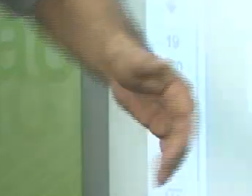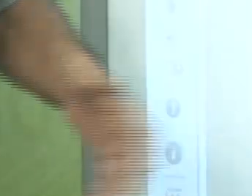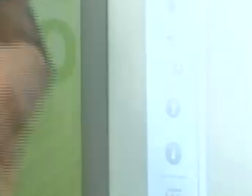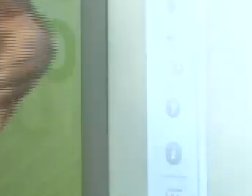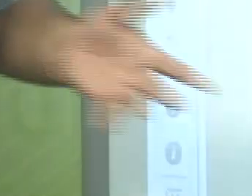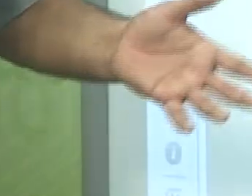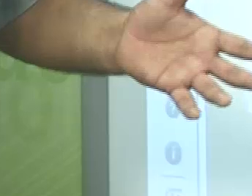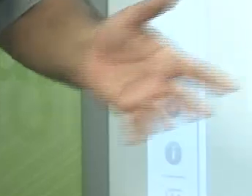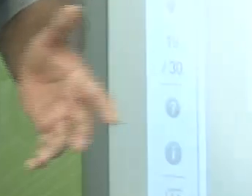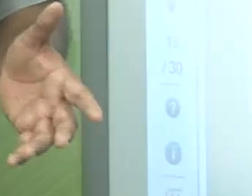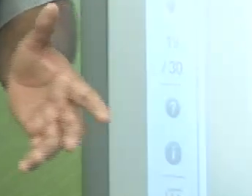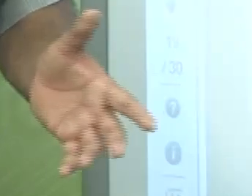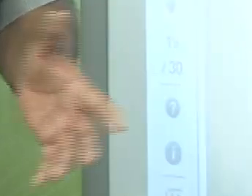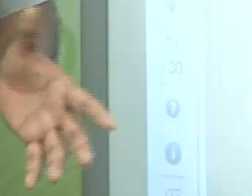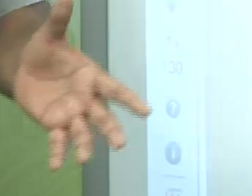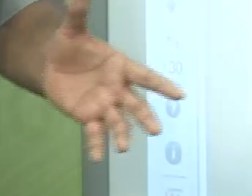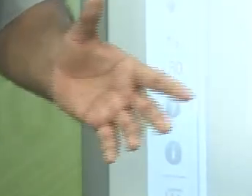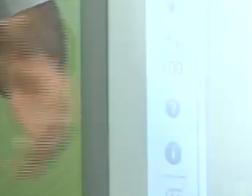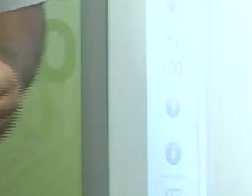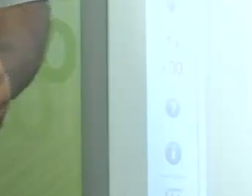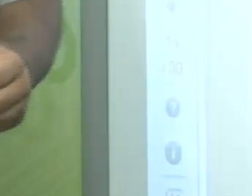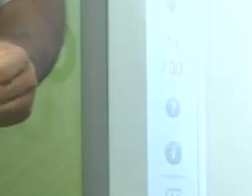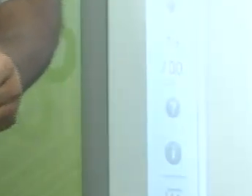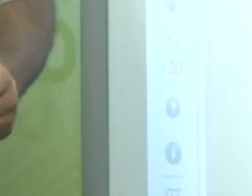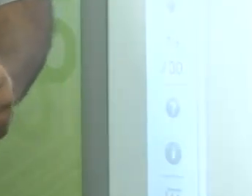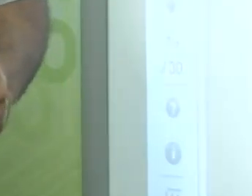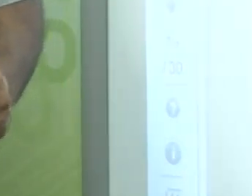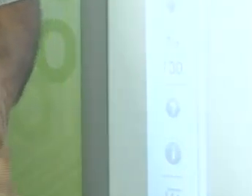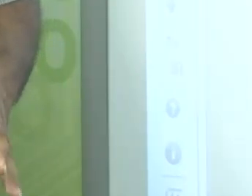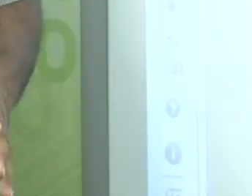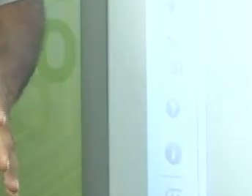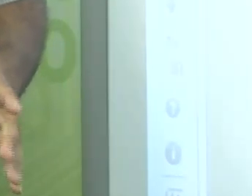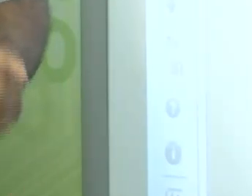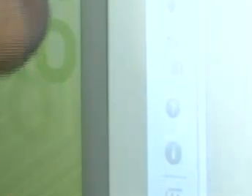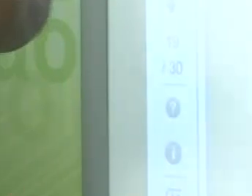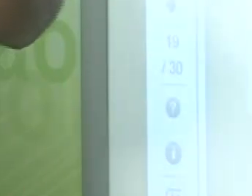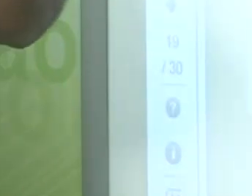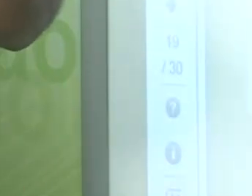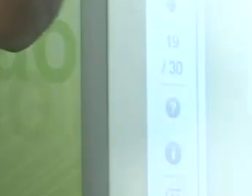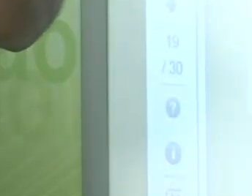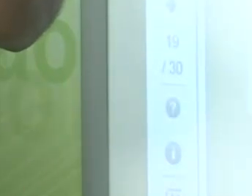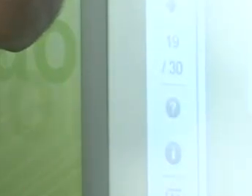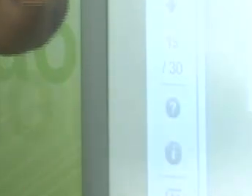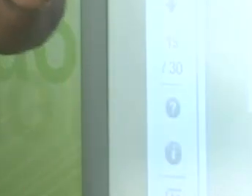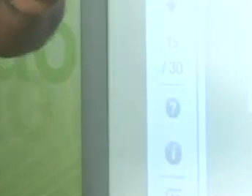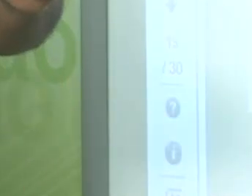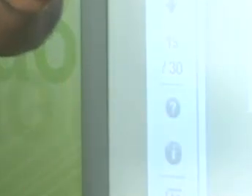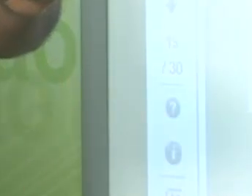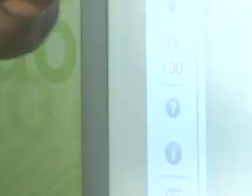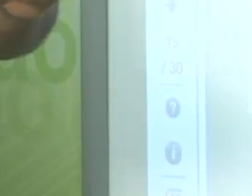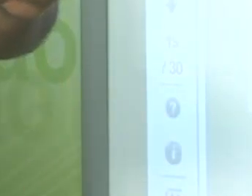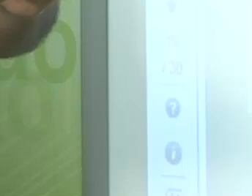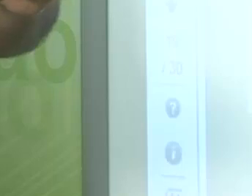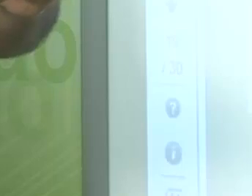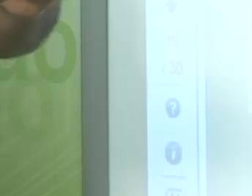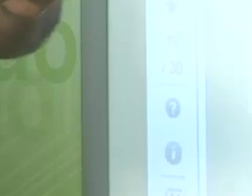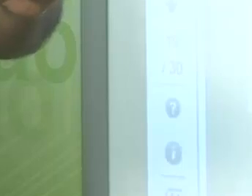mais está assistindo uma palestra aí do Marcelo Reck lá do Tribunal de Contas. A questão maior